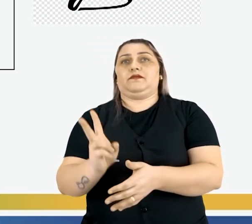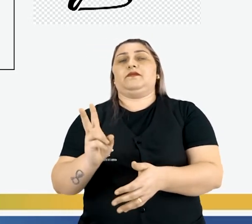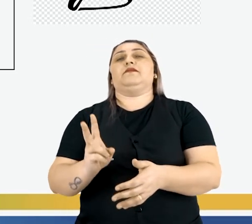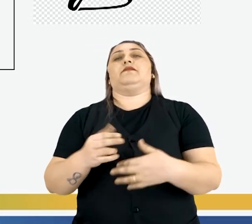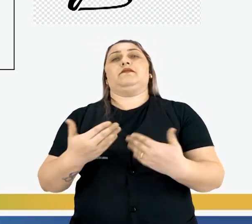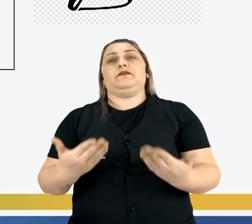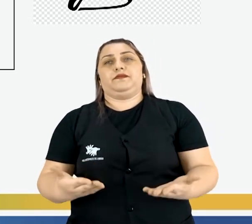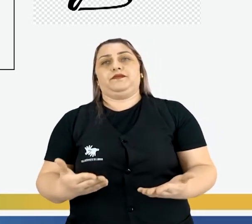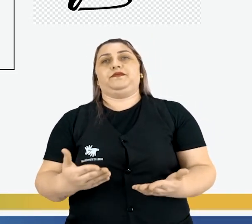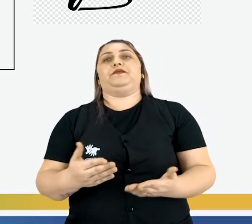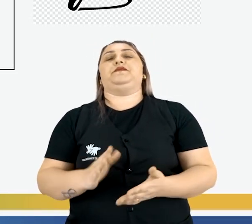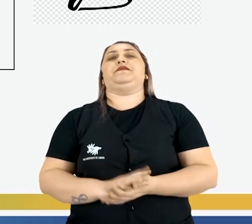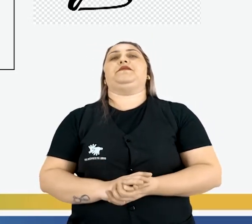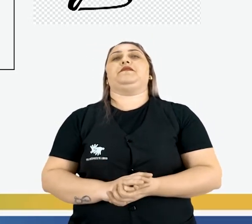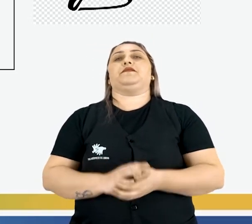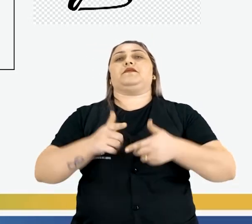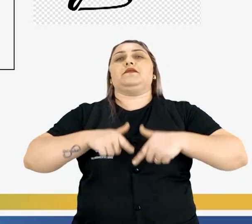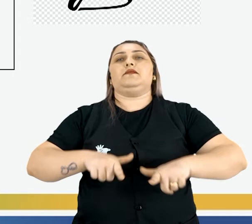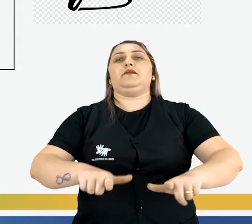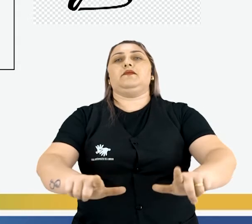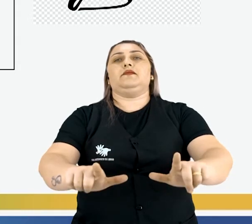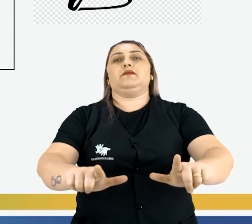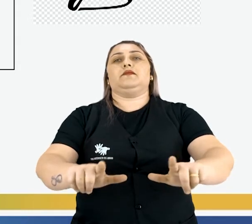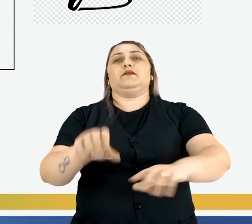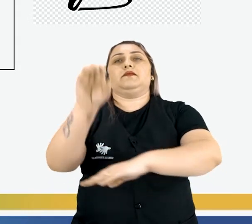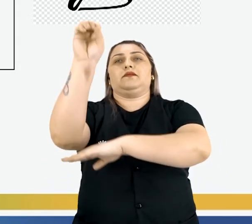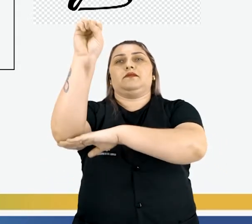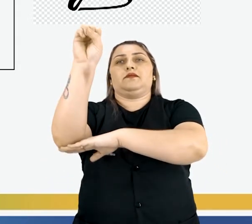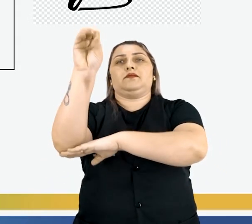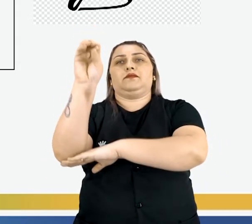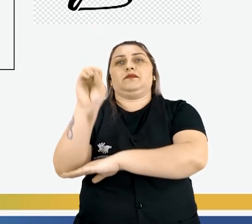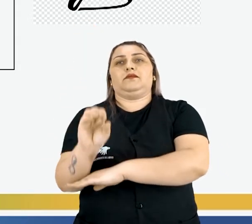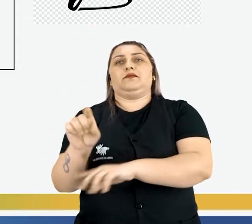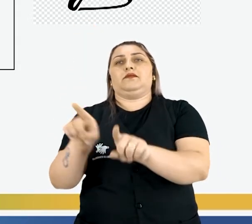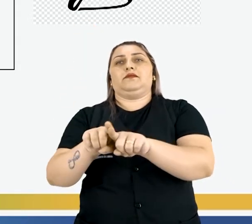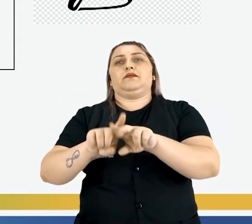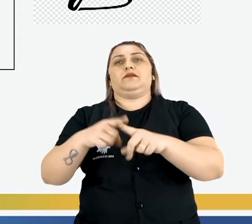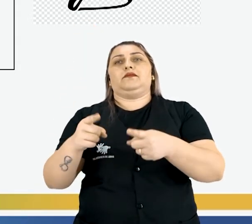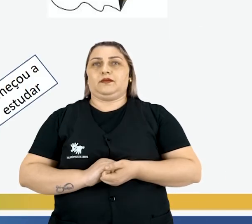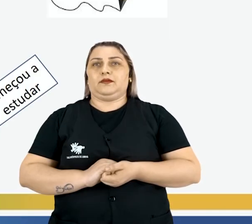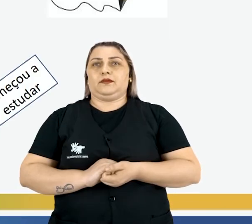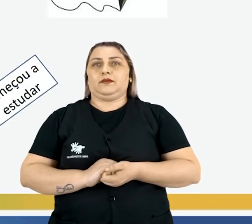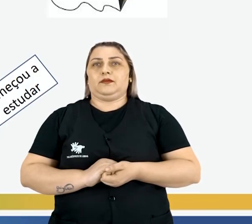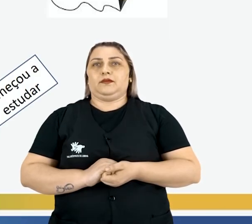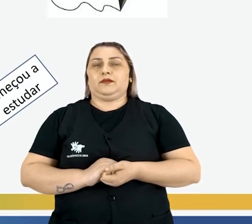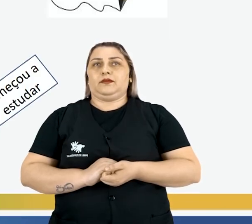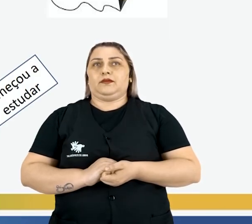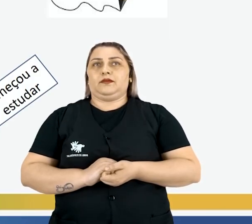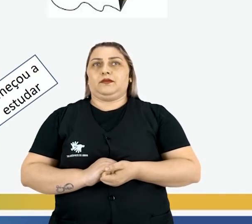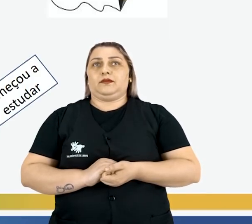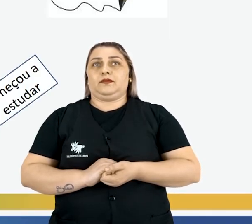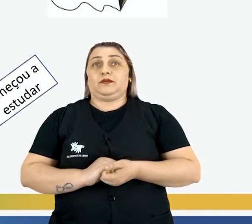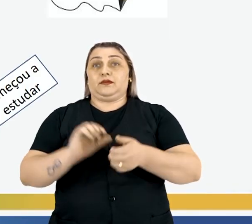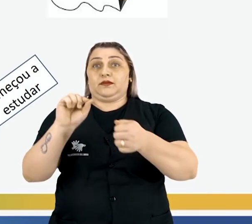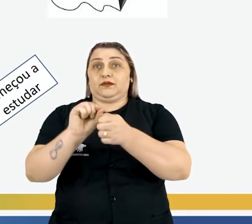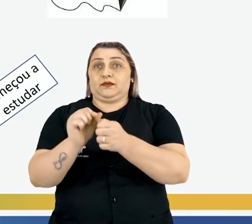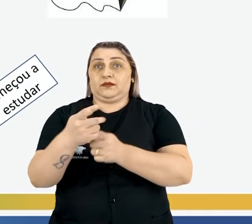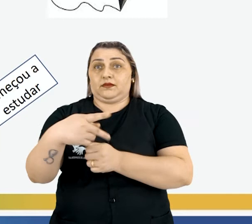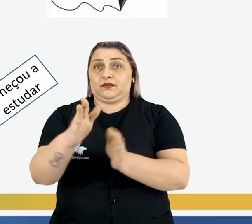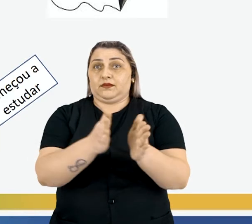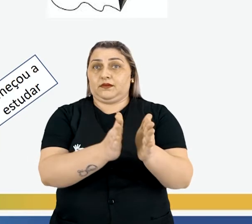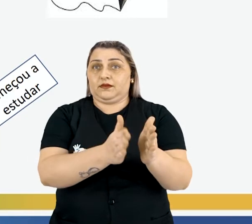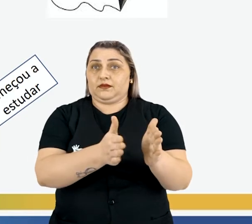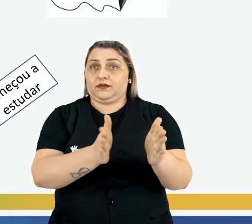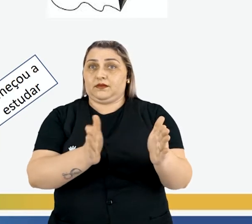asfaltada, né? A questão da sinalização, mas ela continua lá, ok? Construa a sua linha